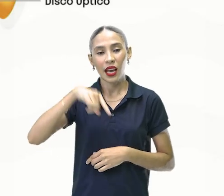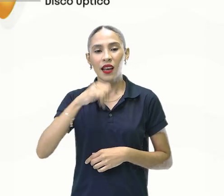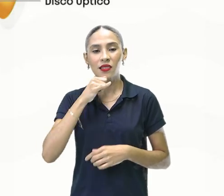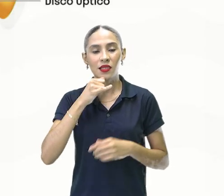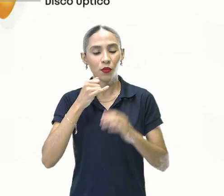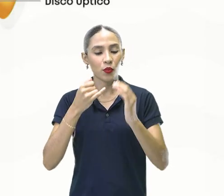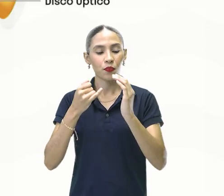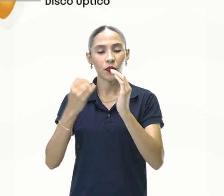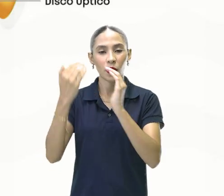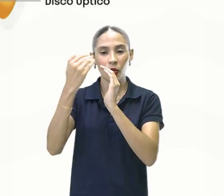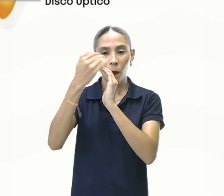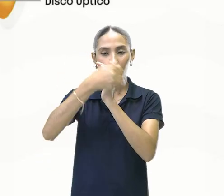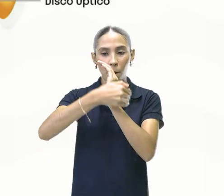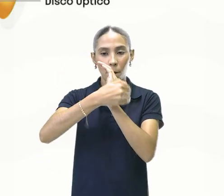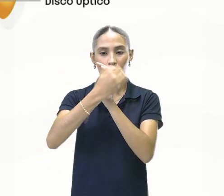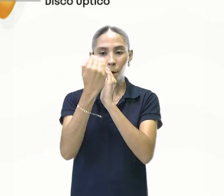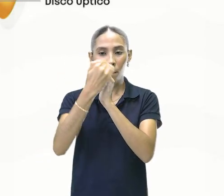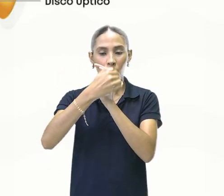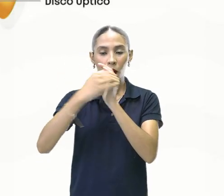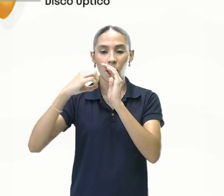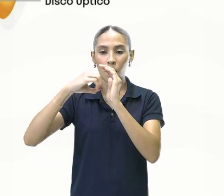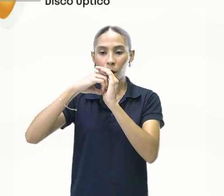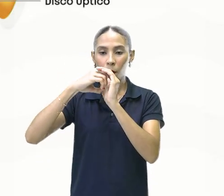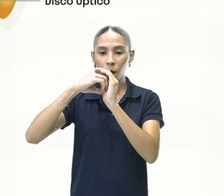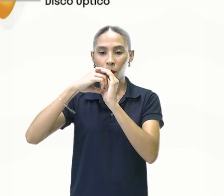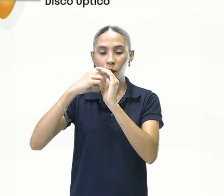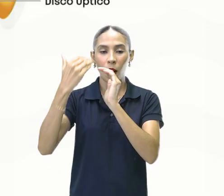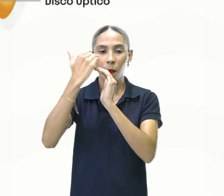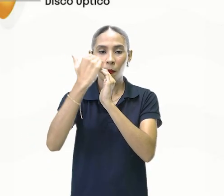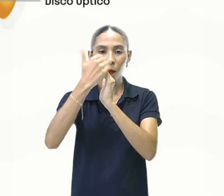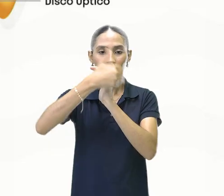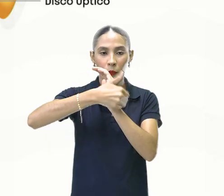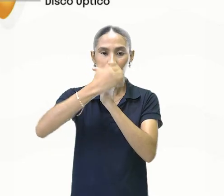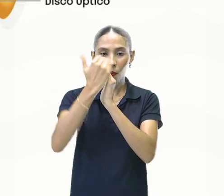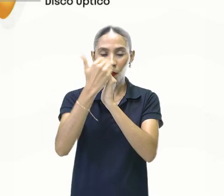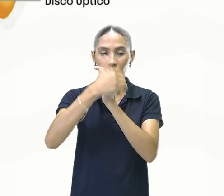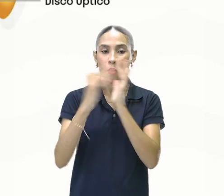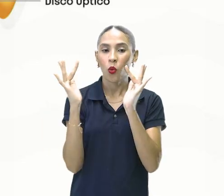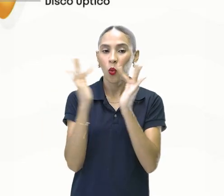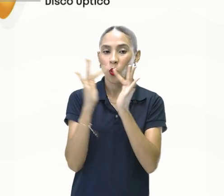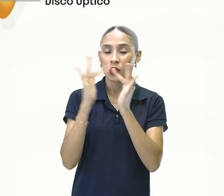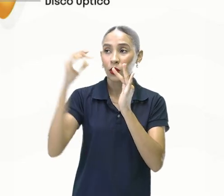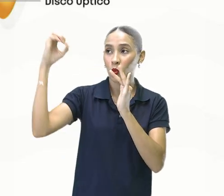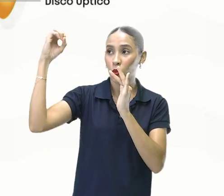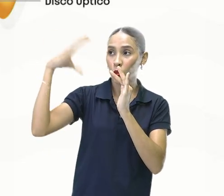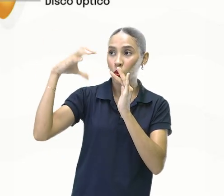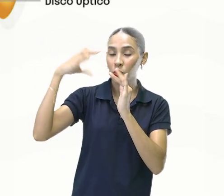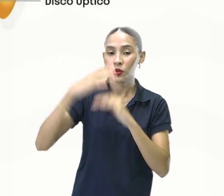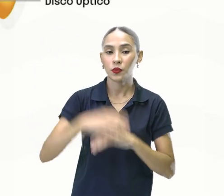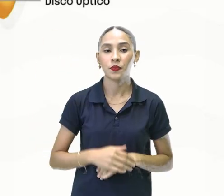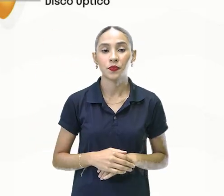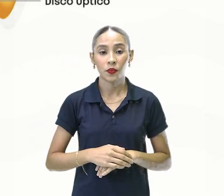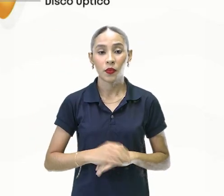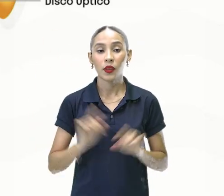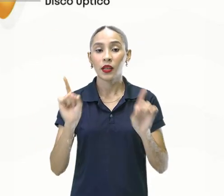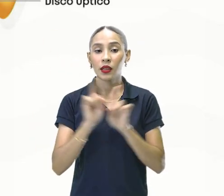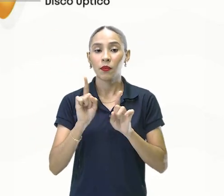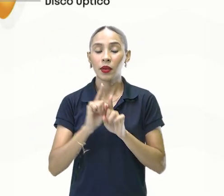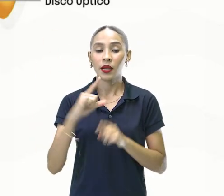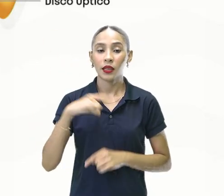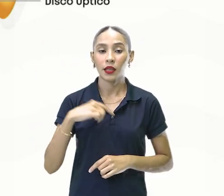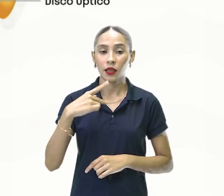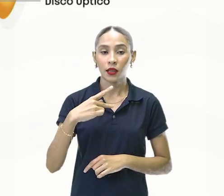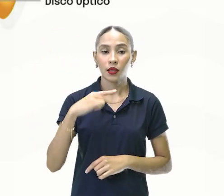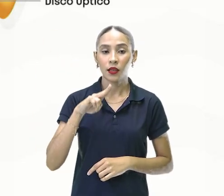né? E ela é muito importante, porque o primeiro contato da luz é com a córnea. A gente tem a